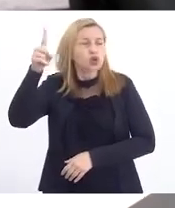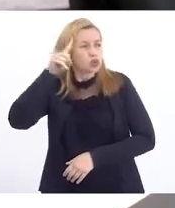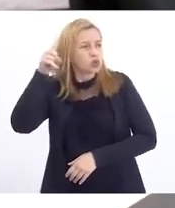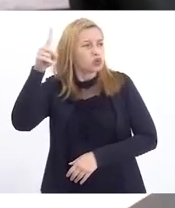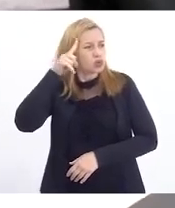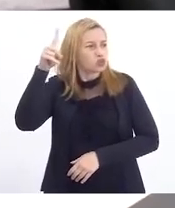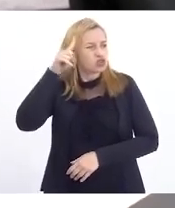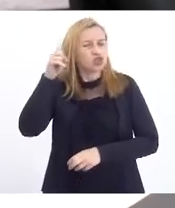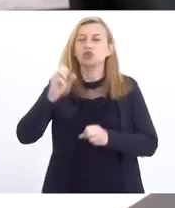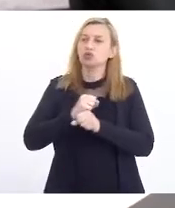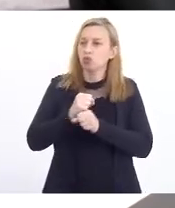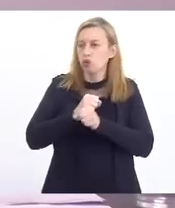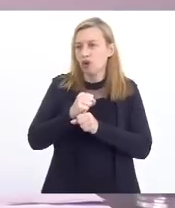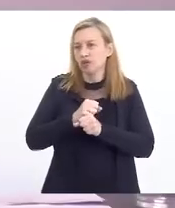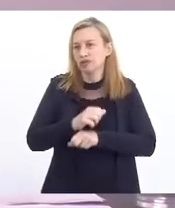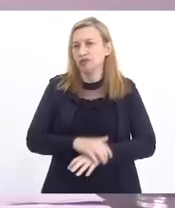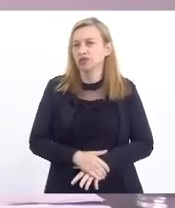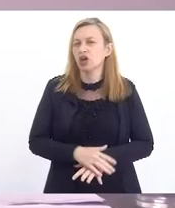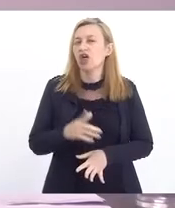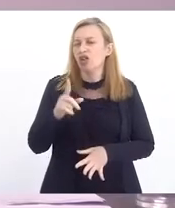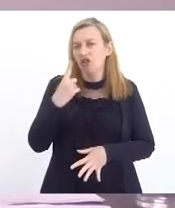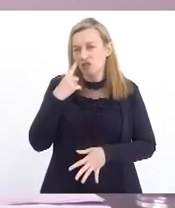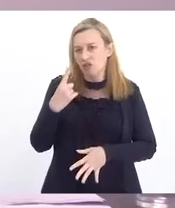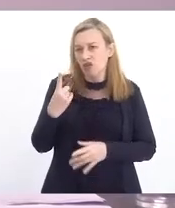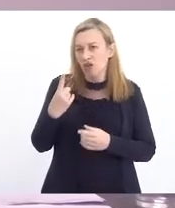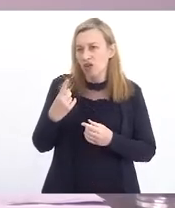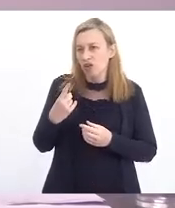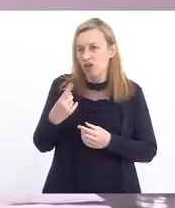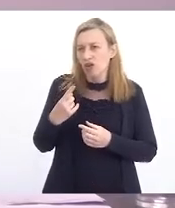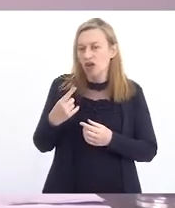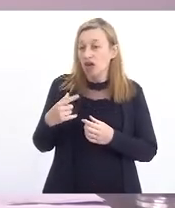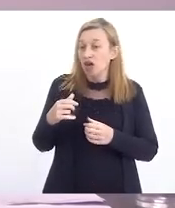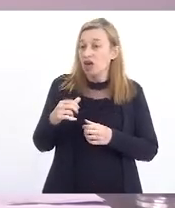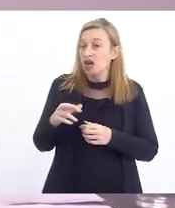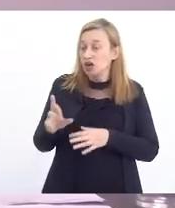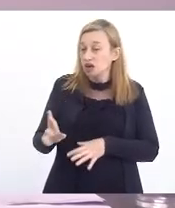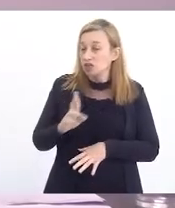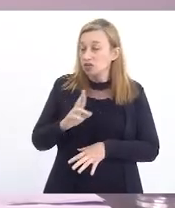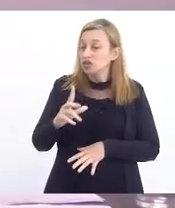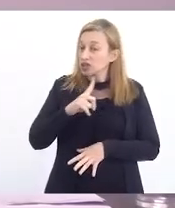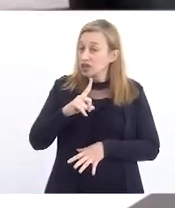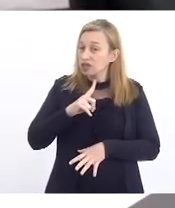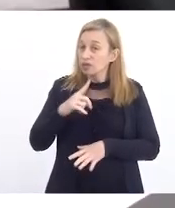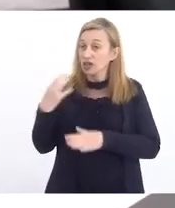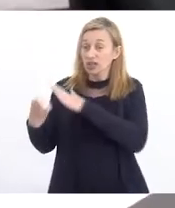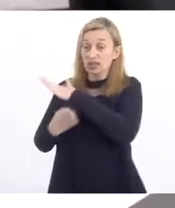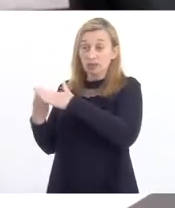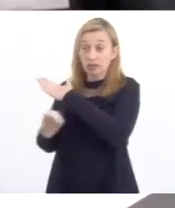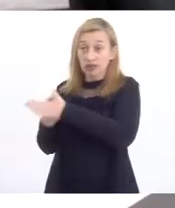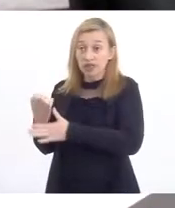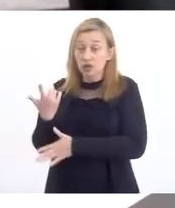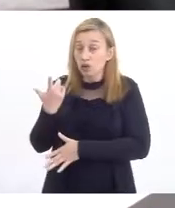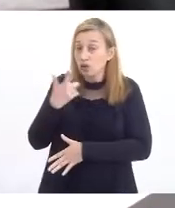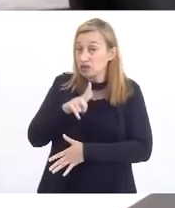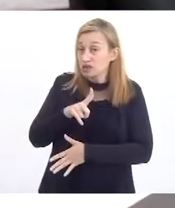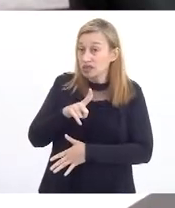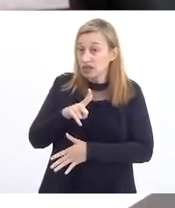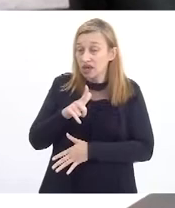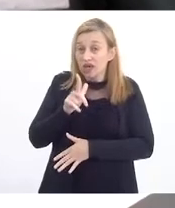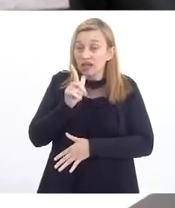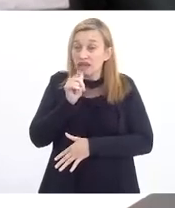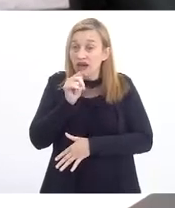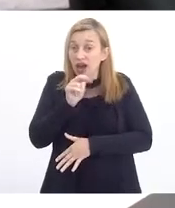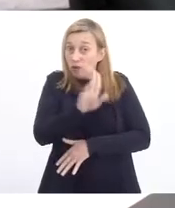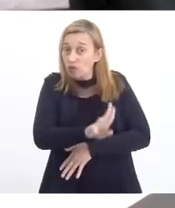ano. Olha que contradição nós vamos ter. As concessionárias ganham em cima da água